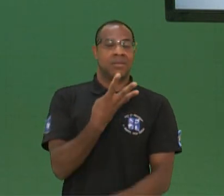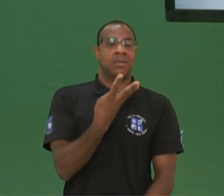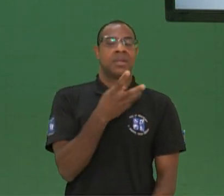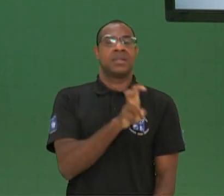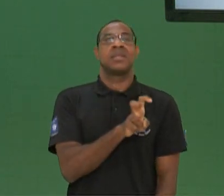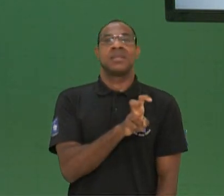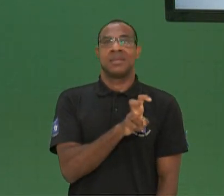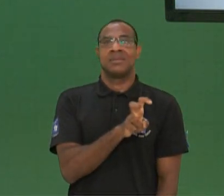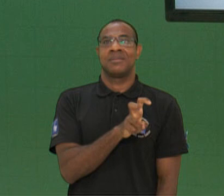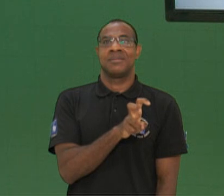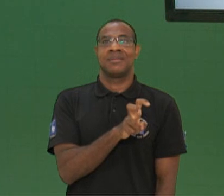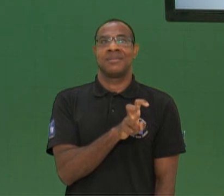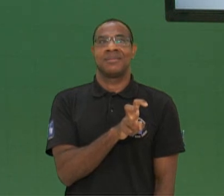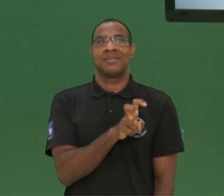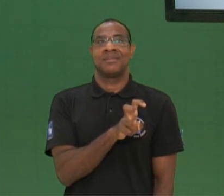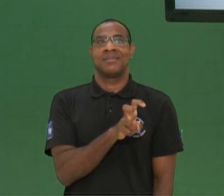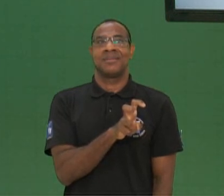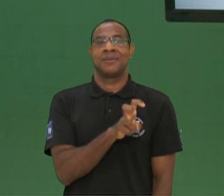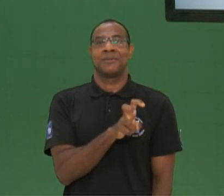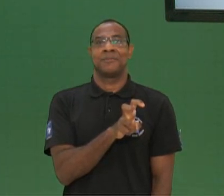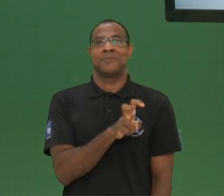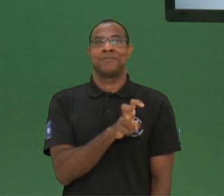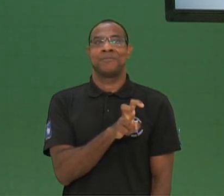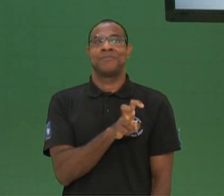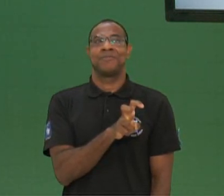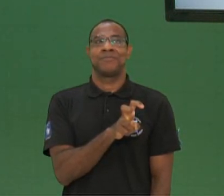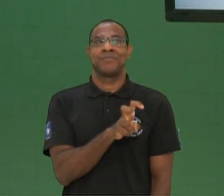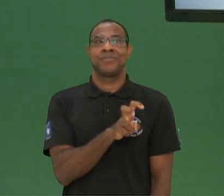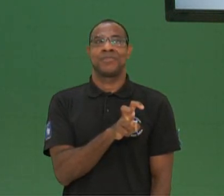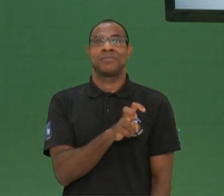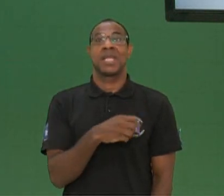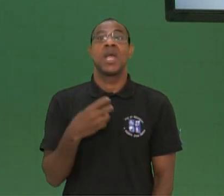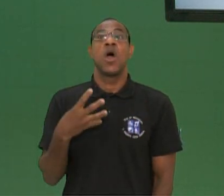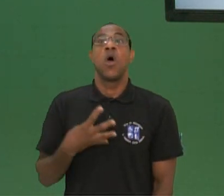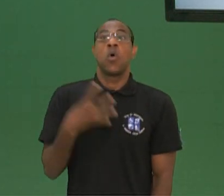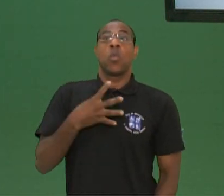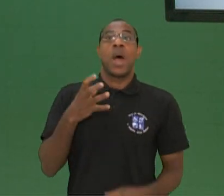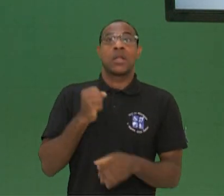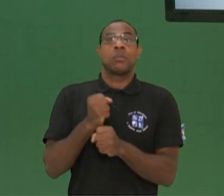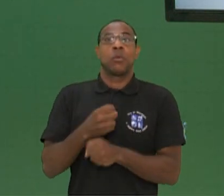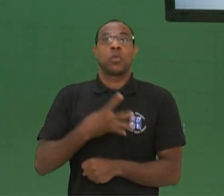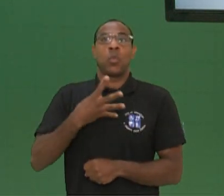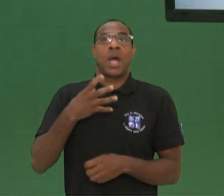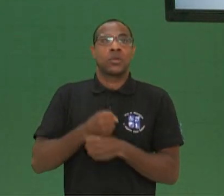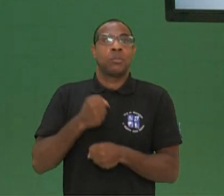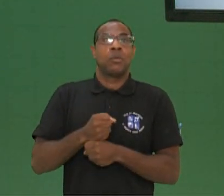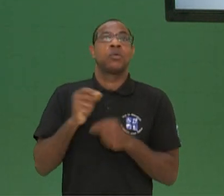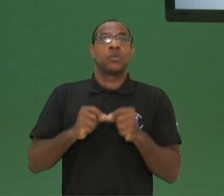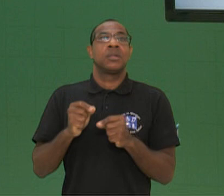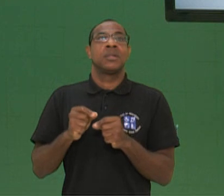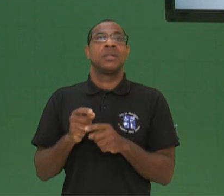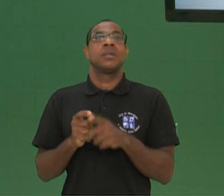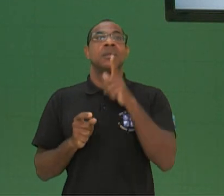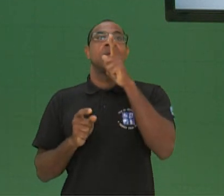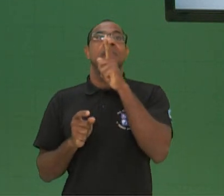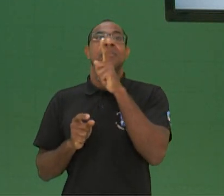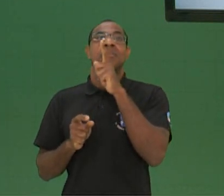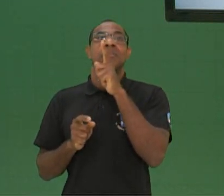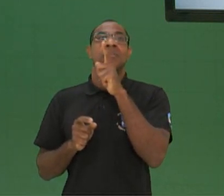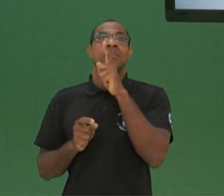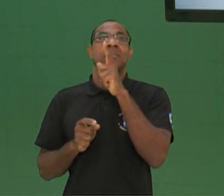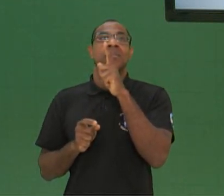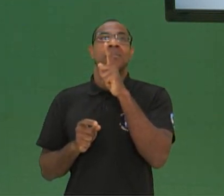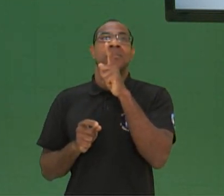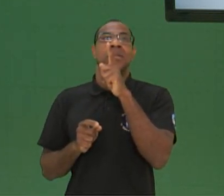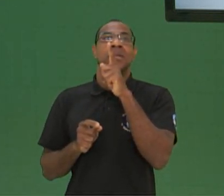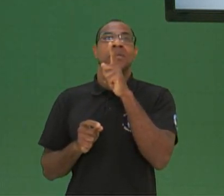45, certo? Certo. E quando ele vai marcar o seu quarto ponto, ele fechou